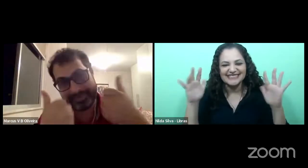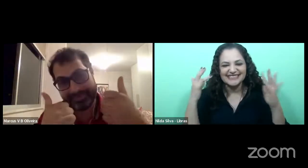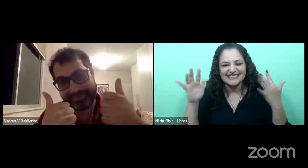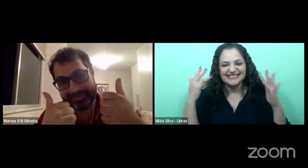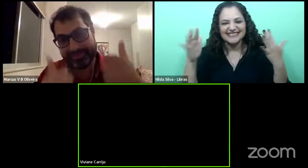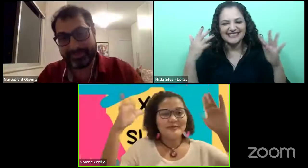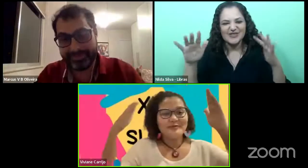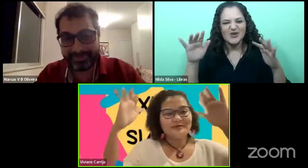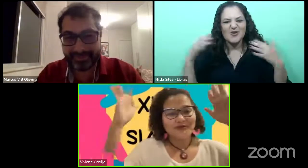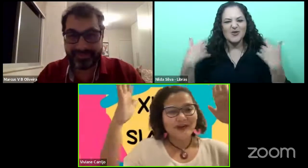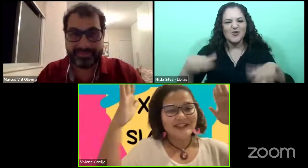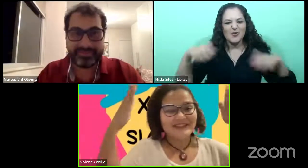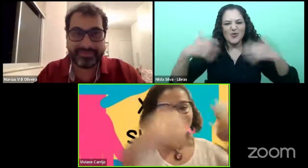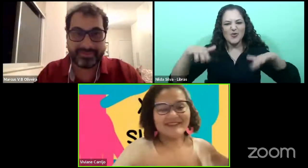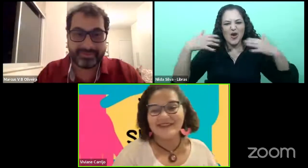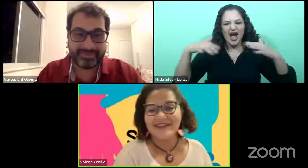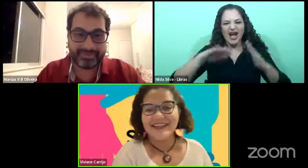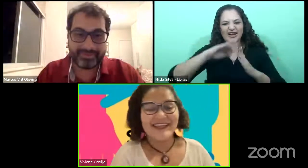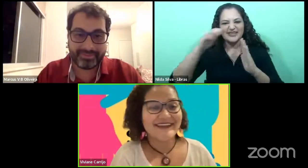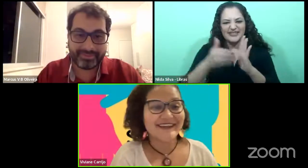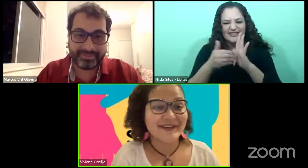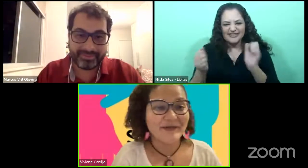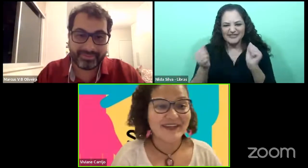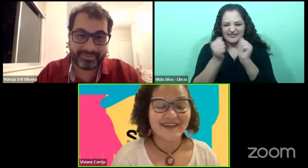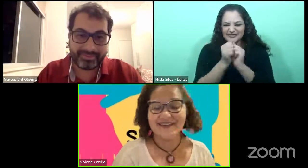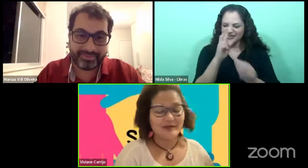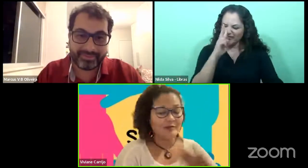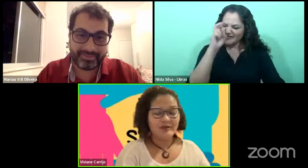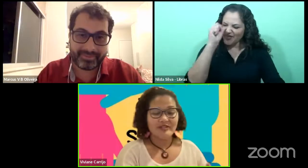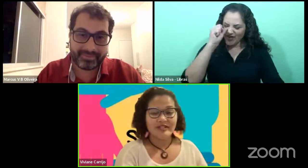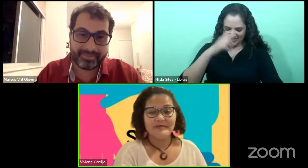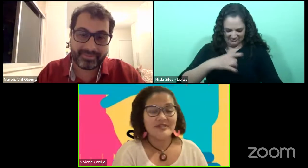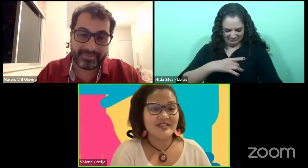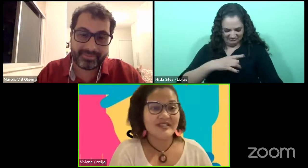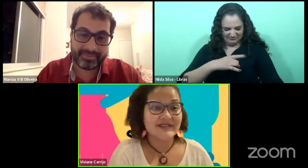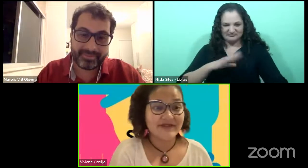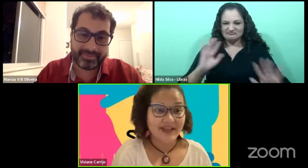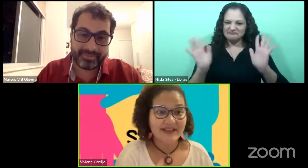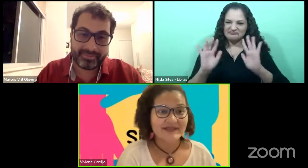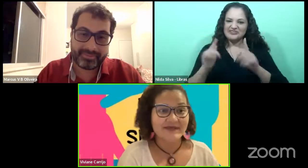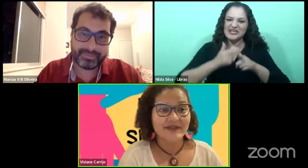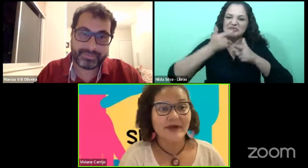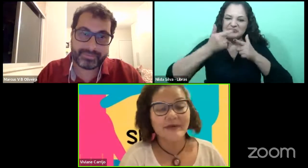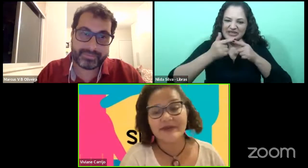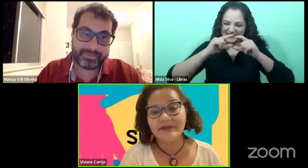Uau, todos juntos somos fortes, não há nada a temer. Só pude repetir essa